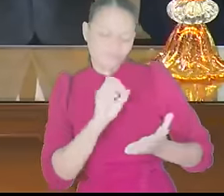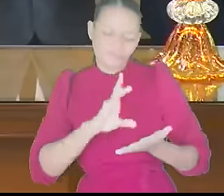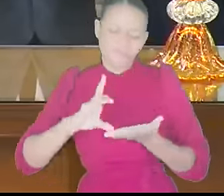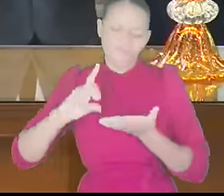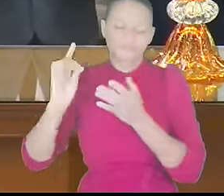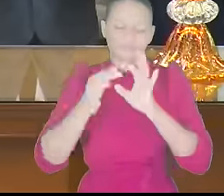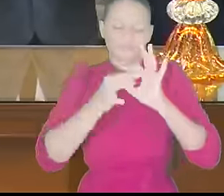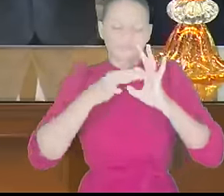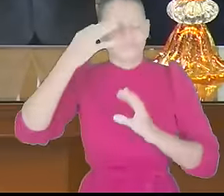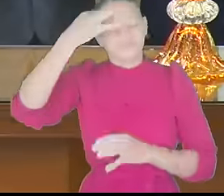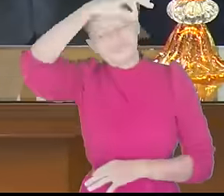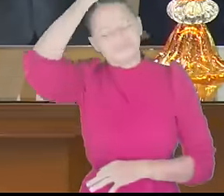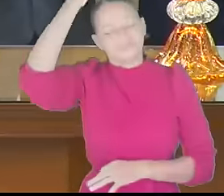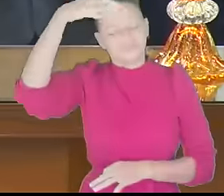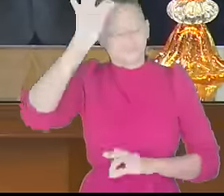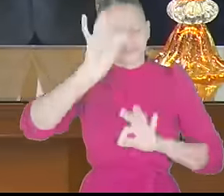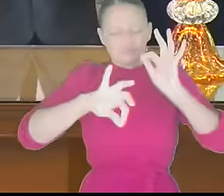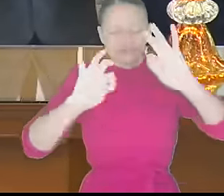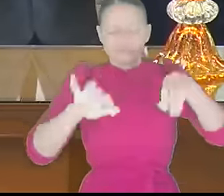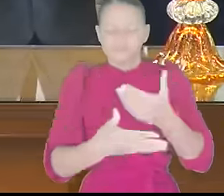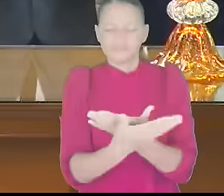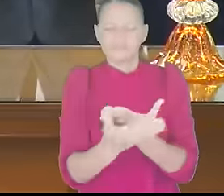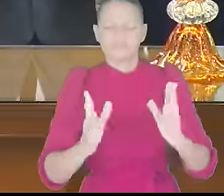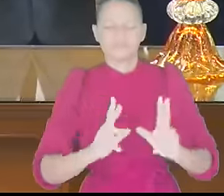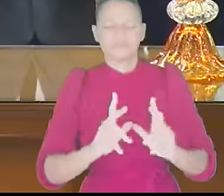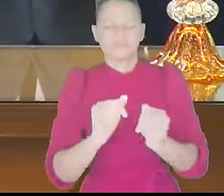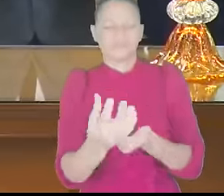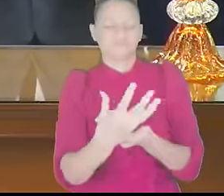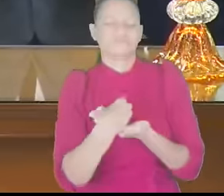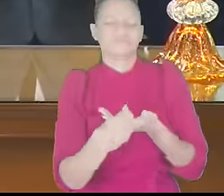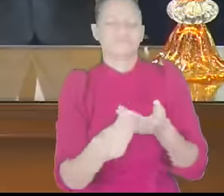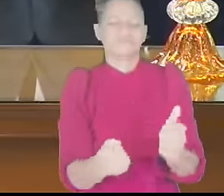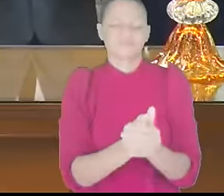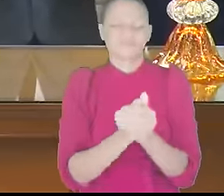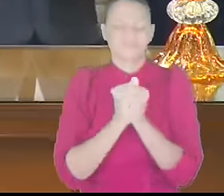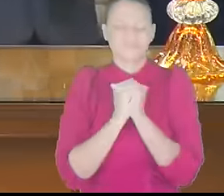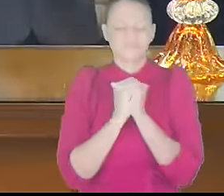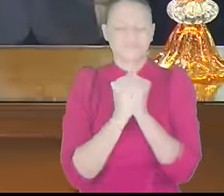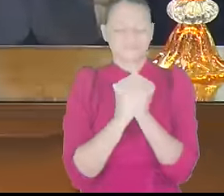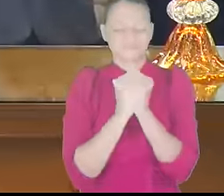a comunhão do Espírito Santo seja com todos, e todos dizem... Amém.